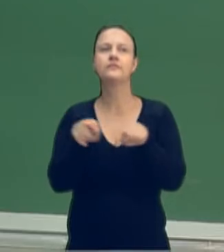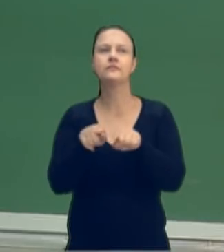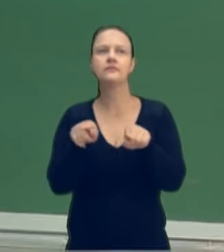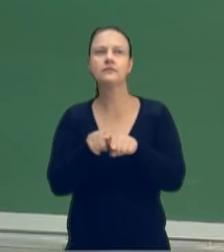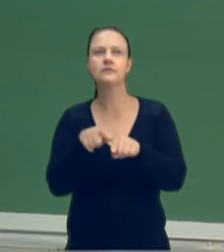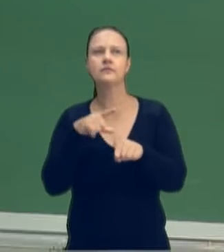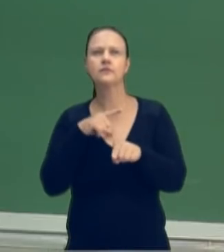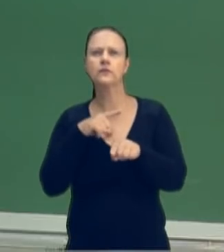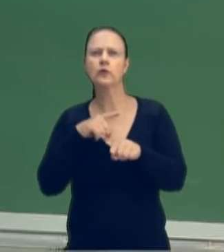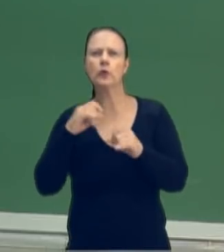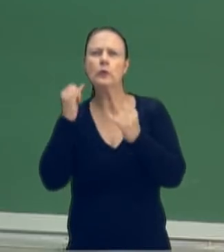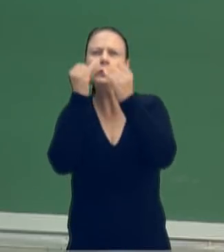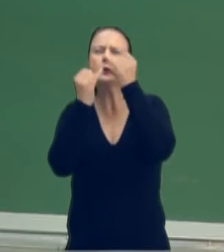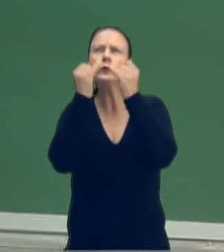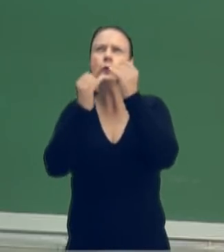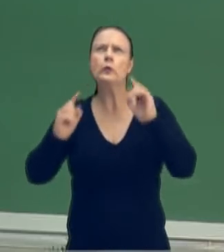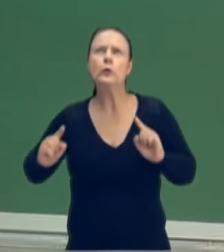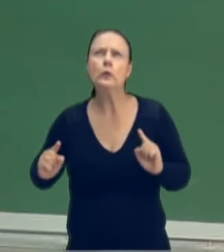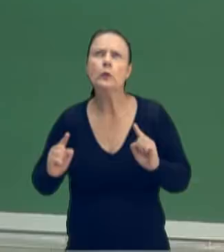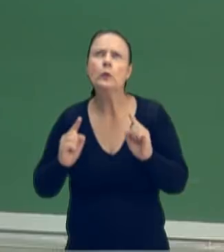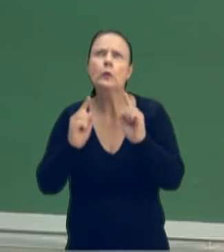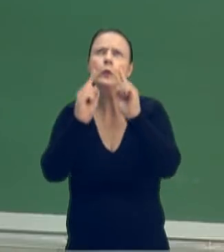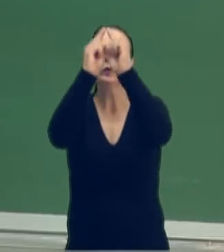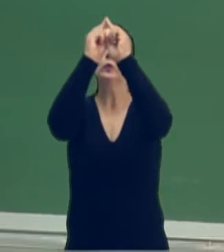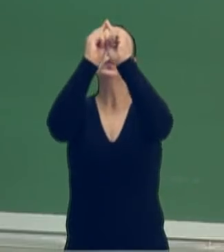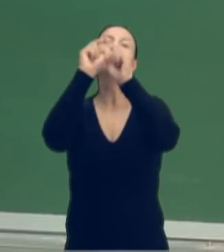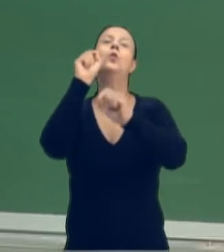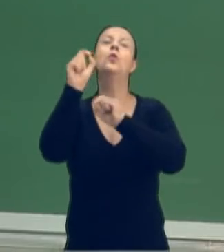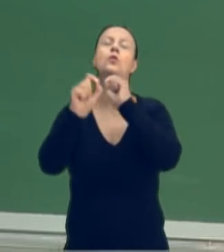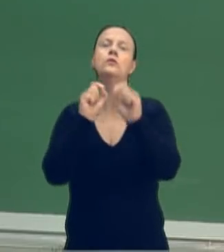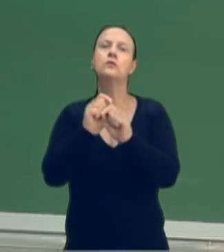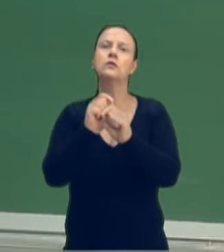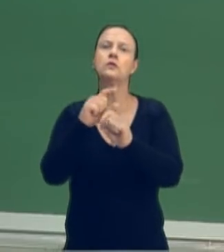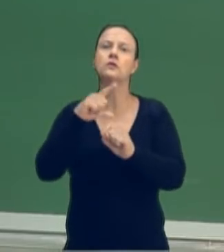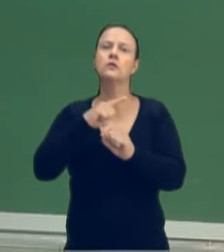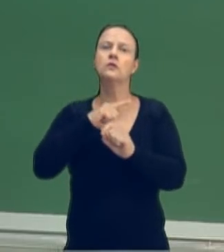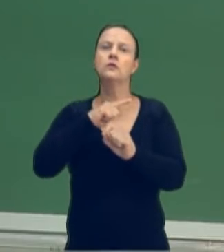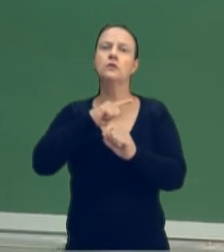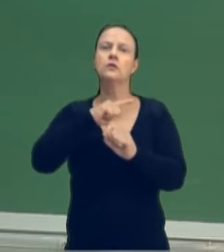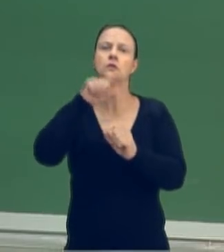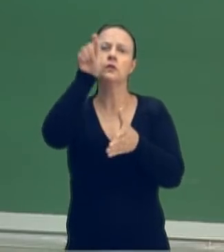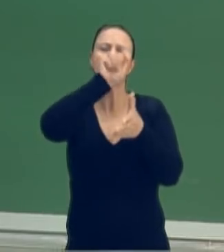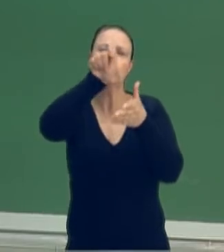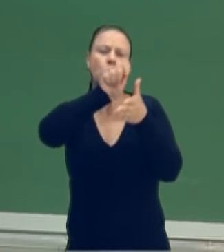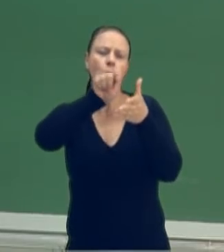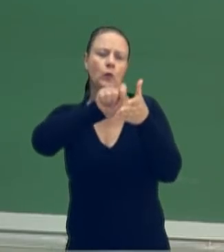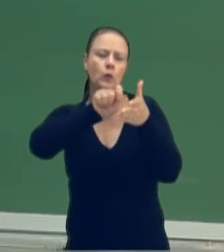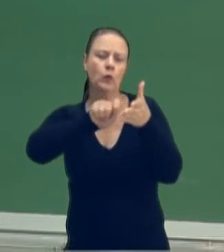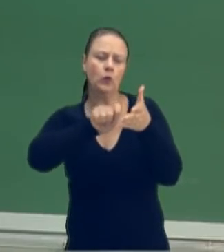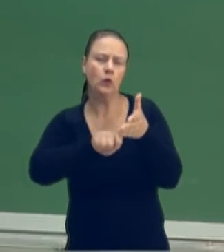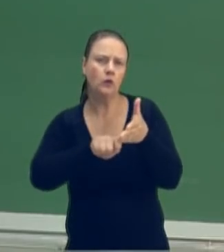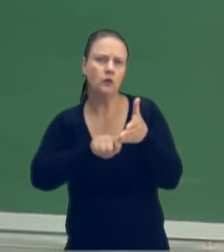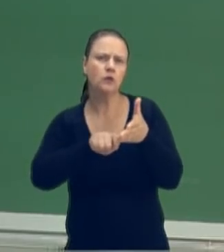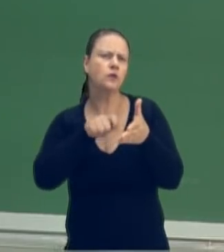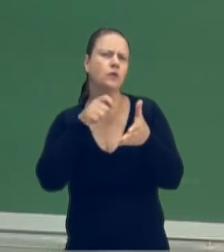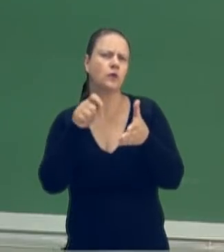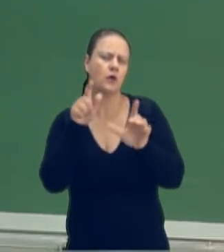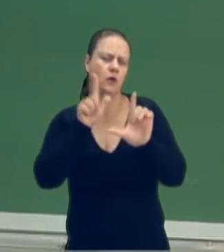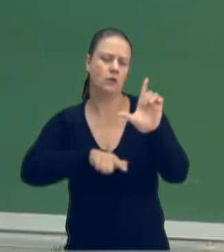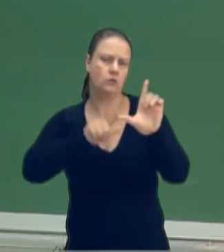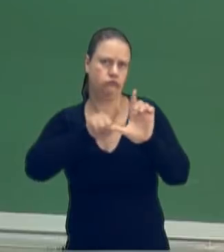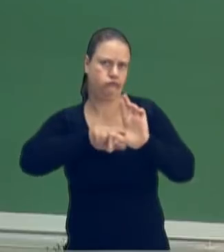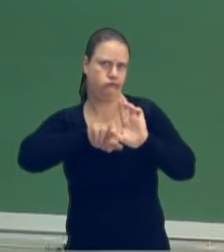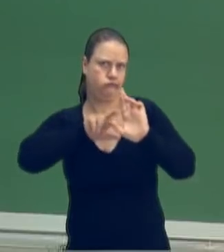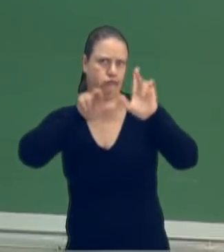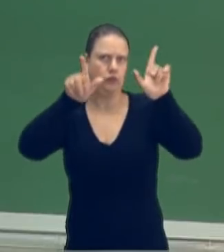dourados, a ponta do obelisco lá em cima, inclusive também, toda ela escrita em hieróglifo, que vai contando a